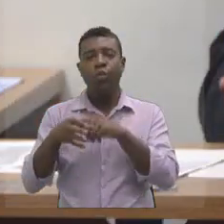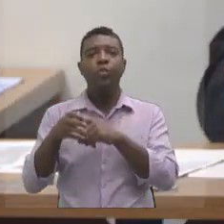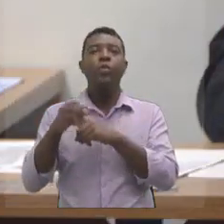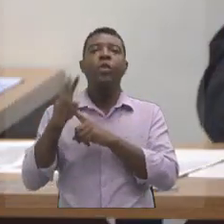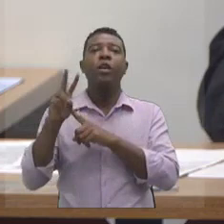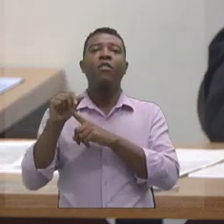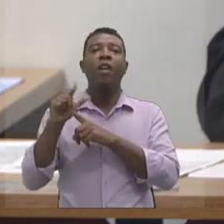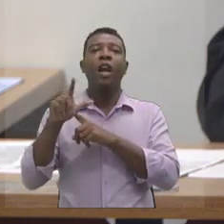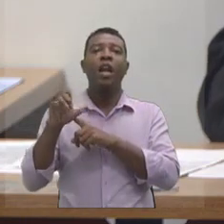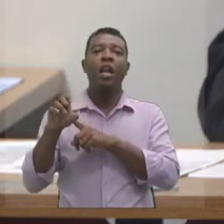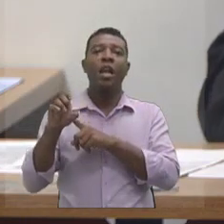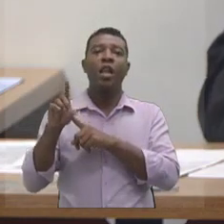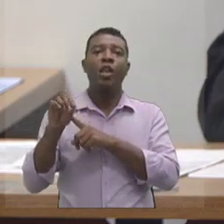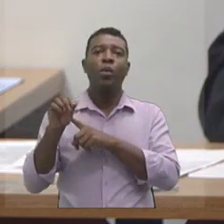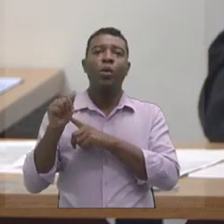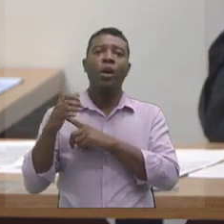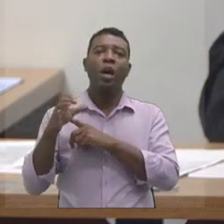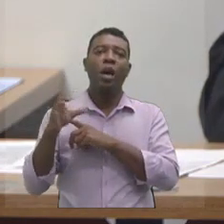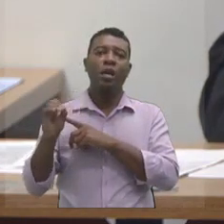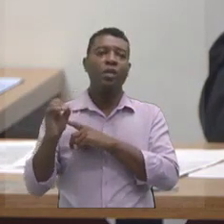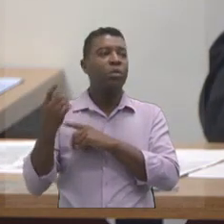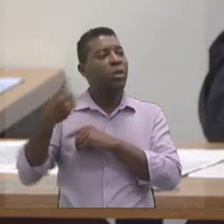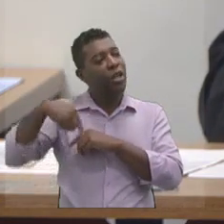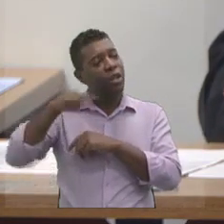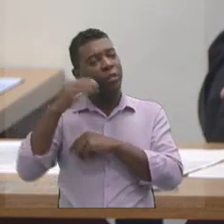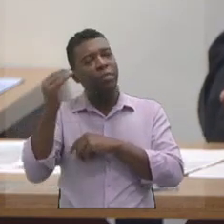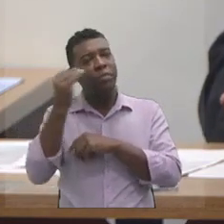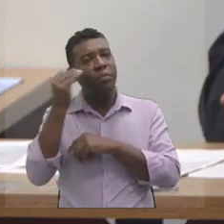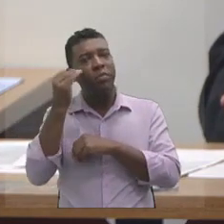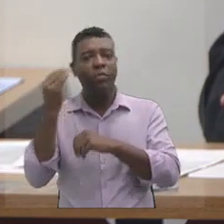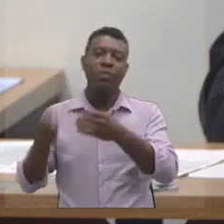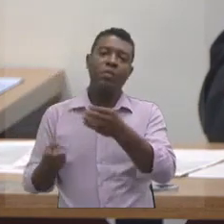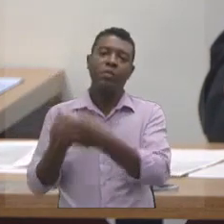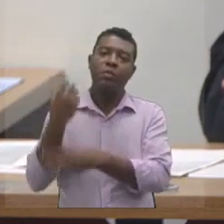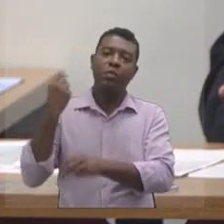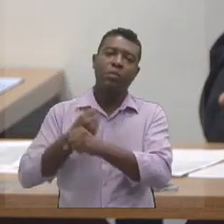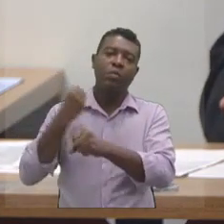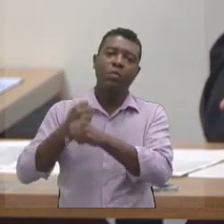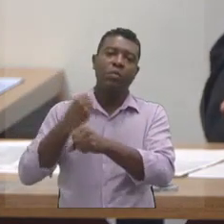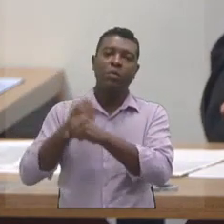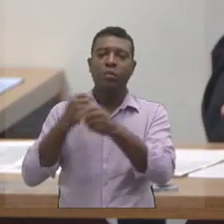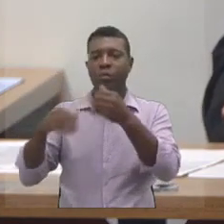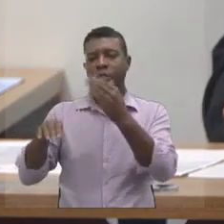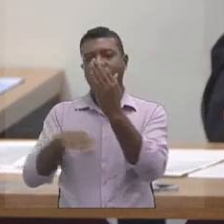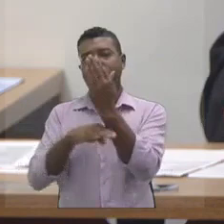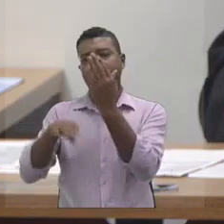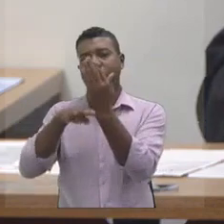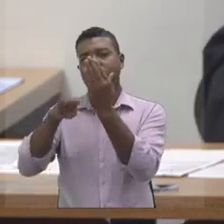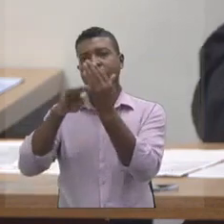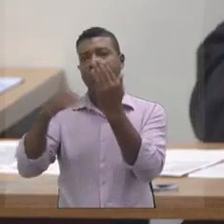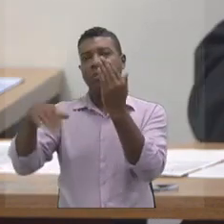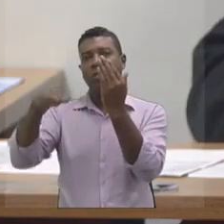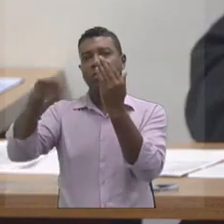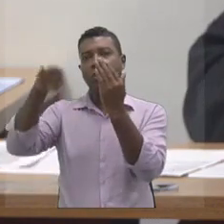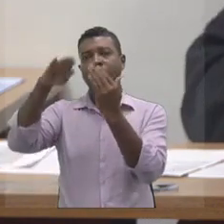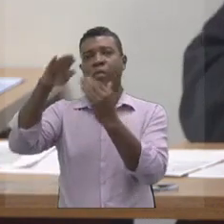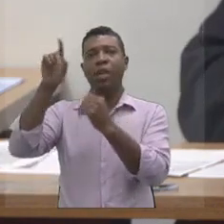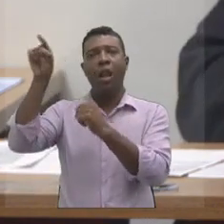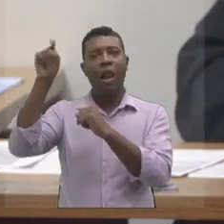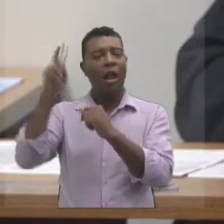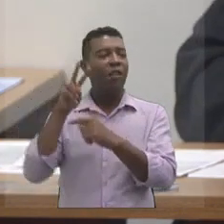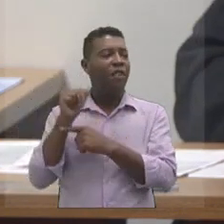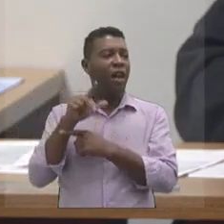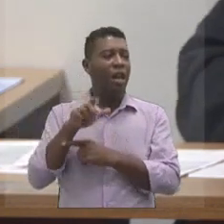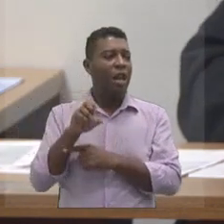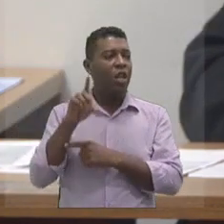da construção dos hangarás lá no Vale do Aço né que tão necessário dado a importância de ser